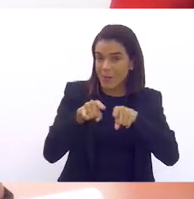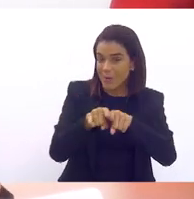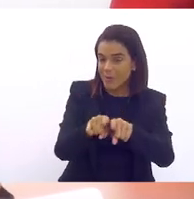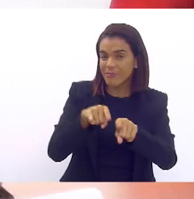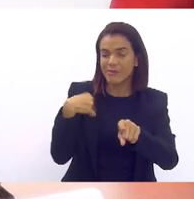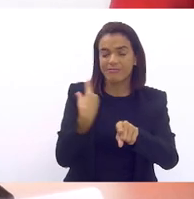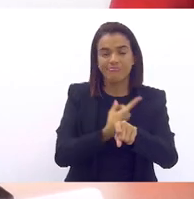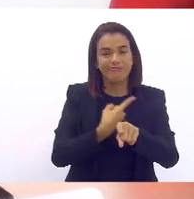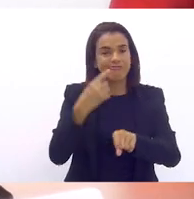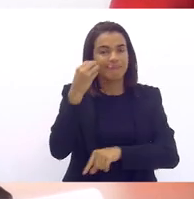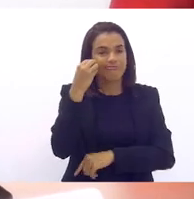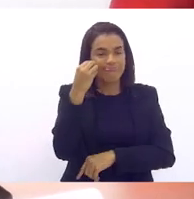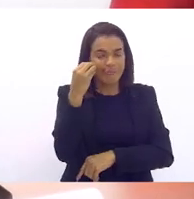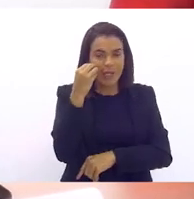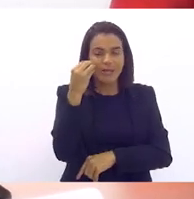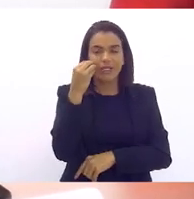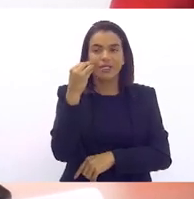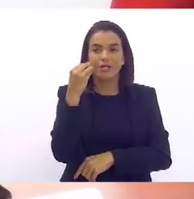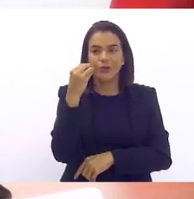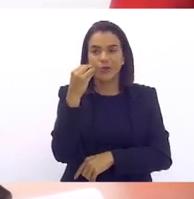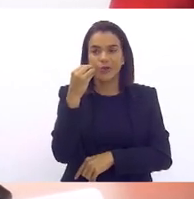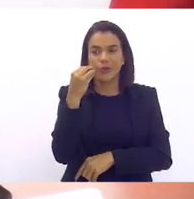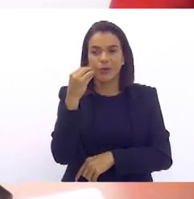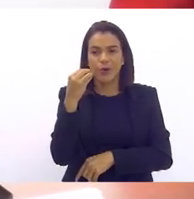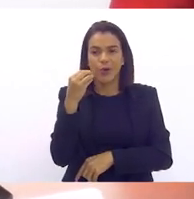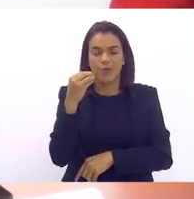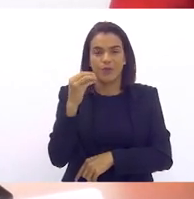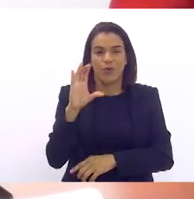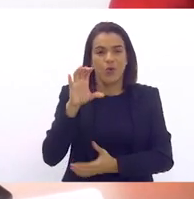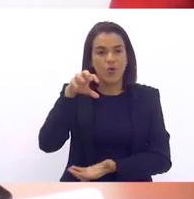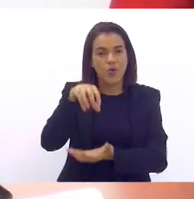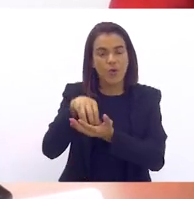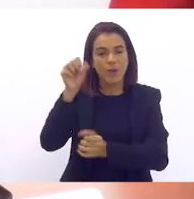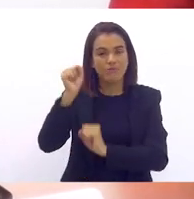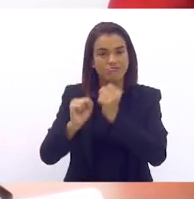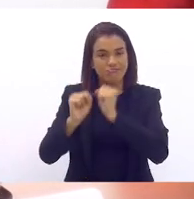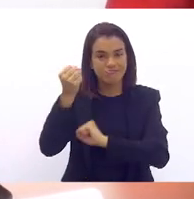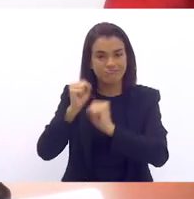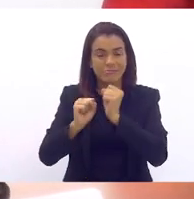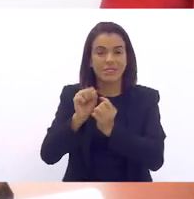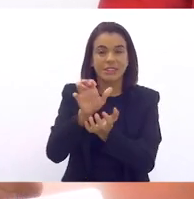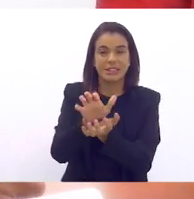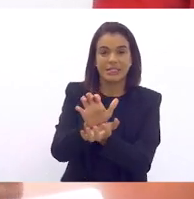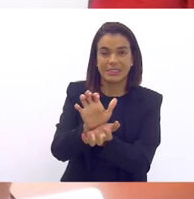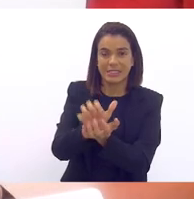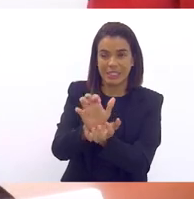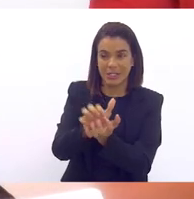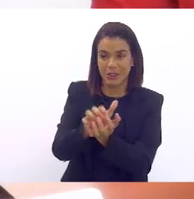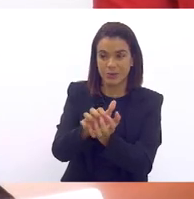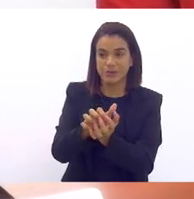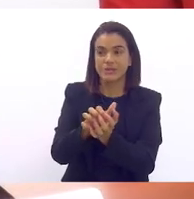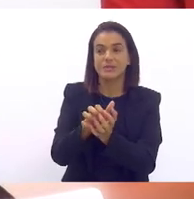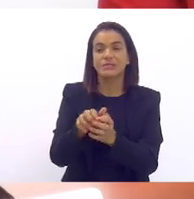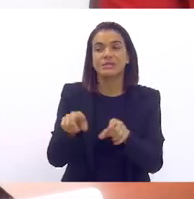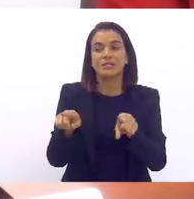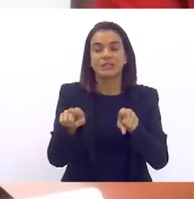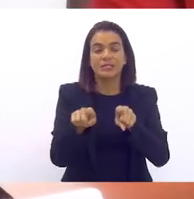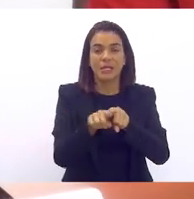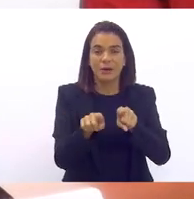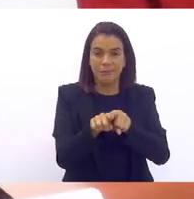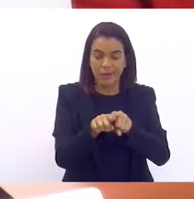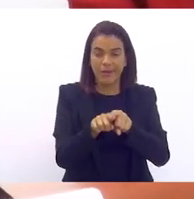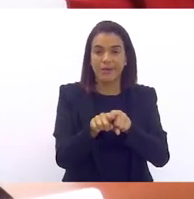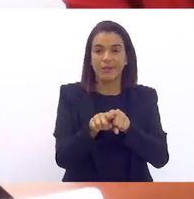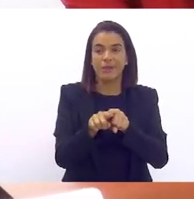consolidar esse eh complexo Industrial lá em Santa Cruz também estamos finalizando